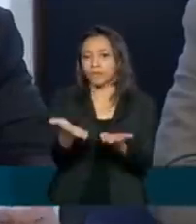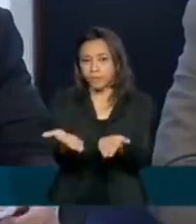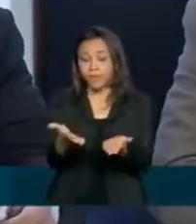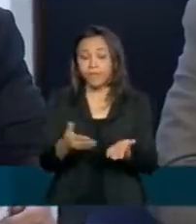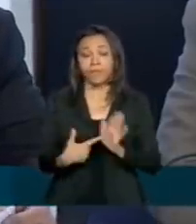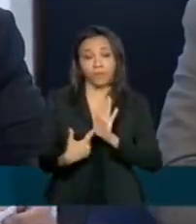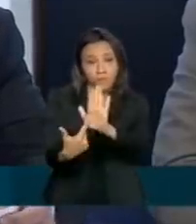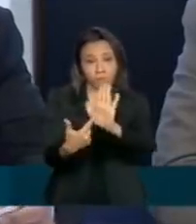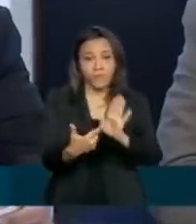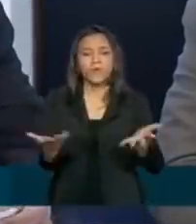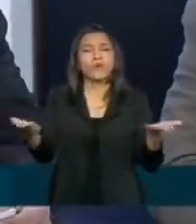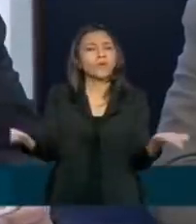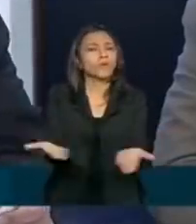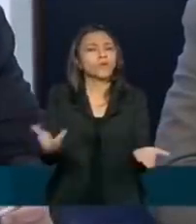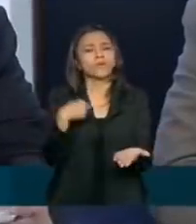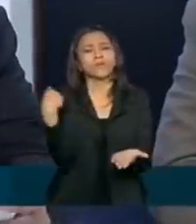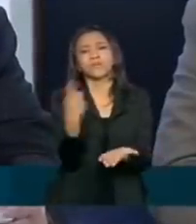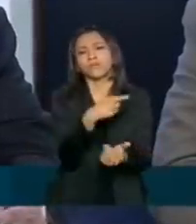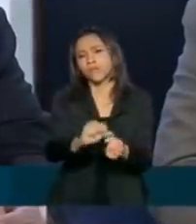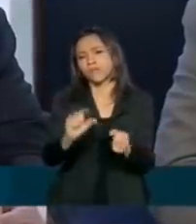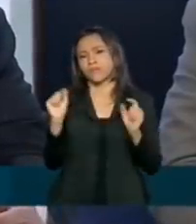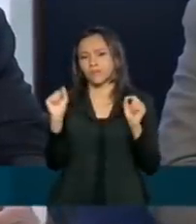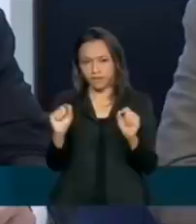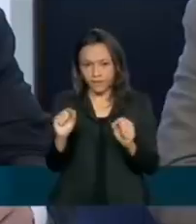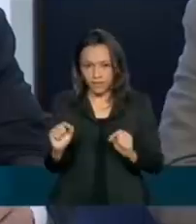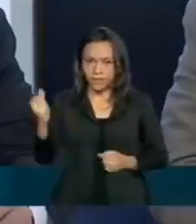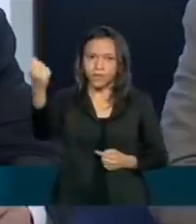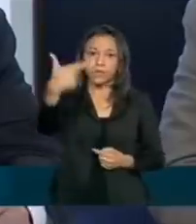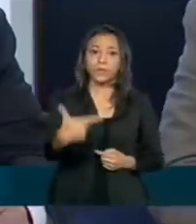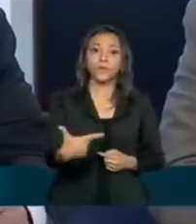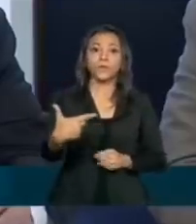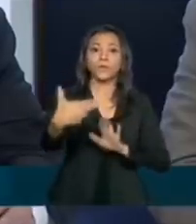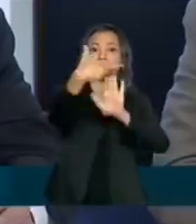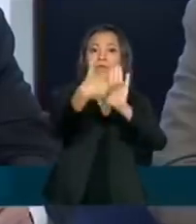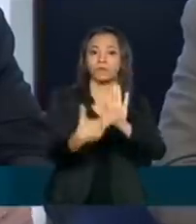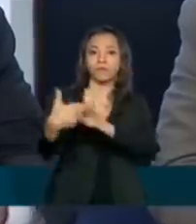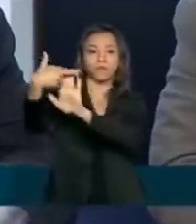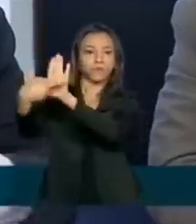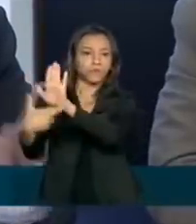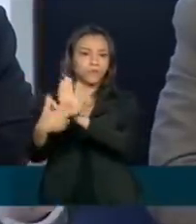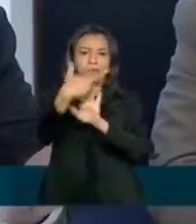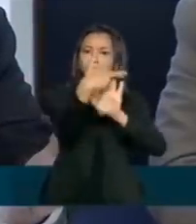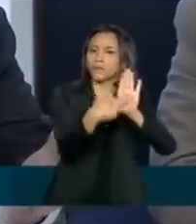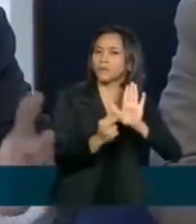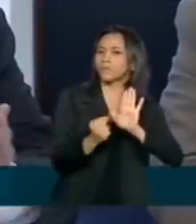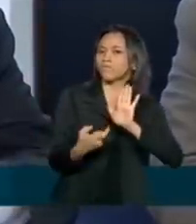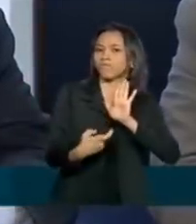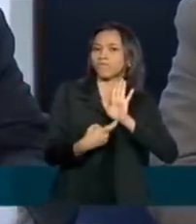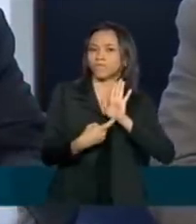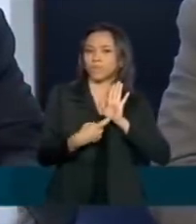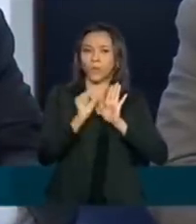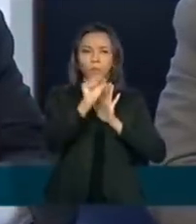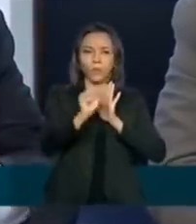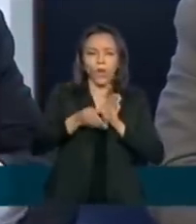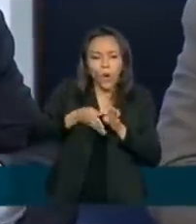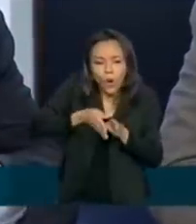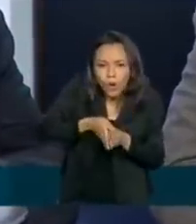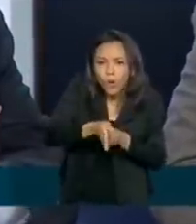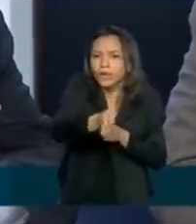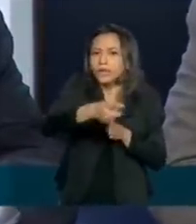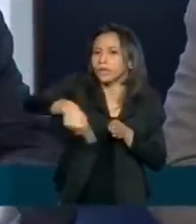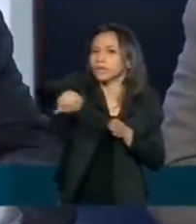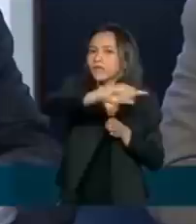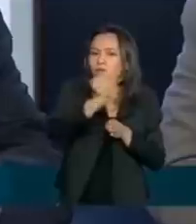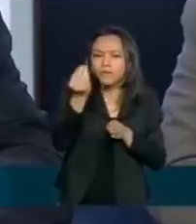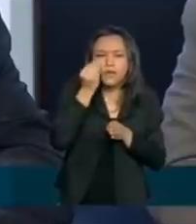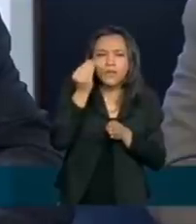fazendo hoje? Estamos tratando de 2 grandes protocolos, que é o protocolo ou orientações para